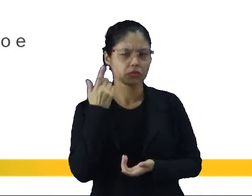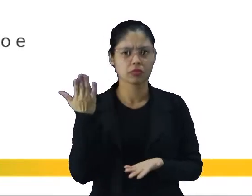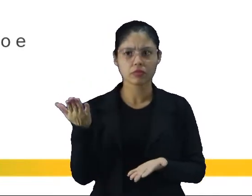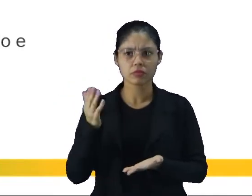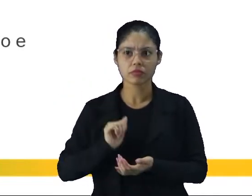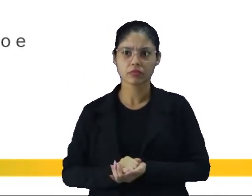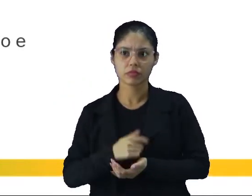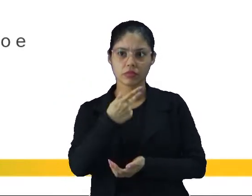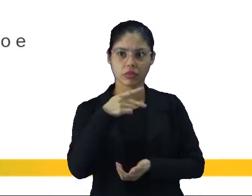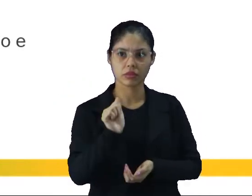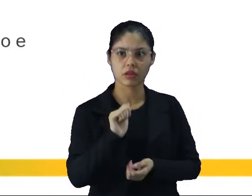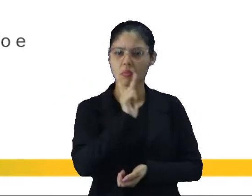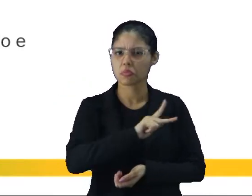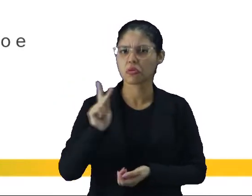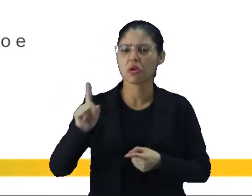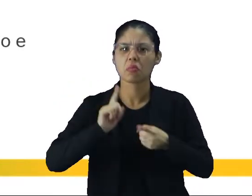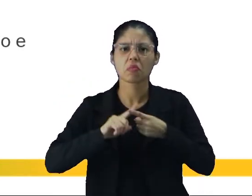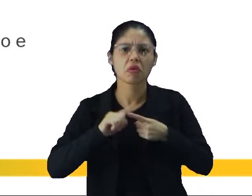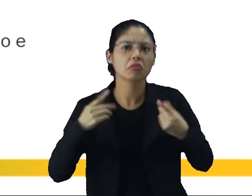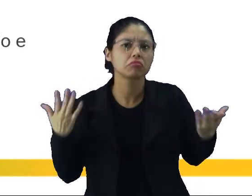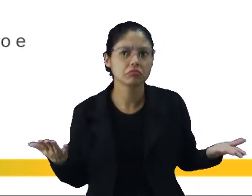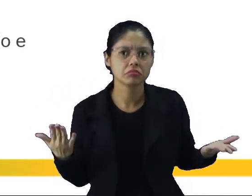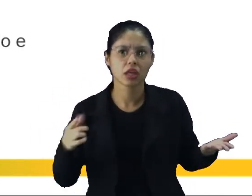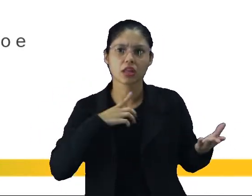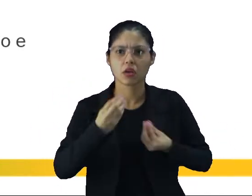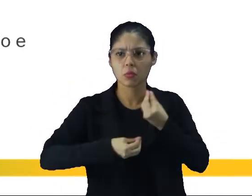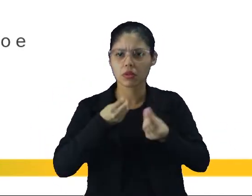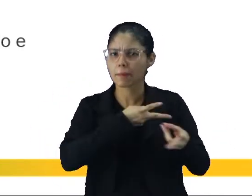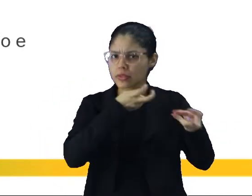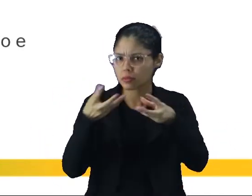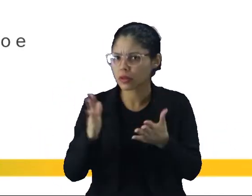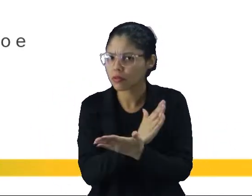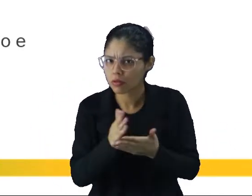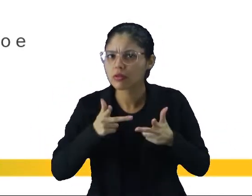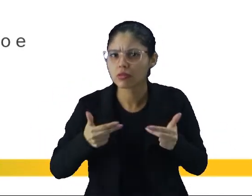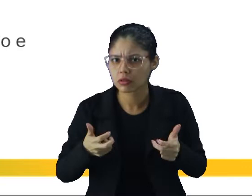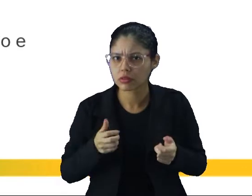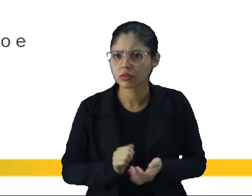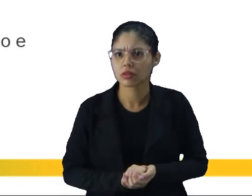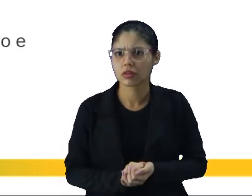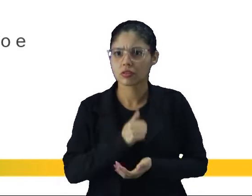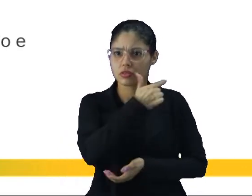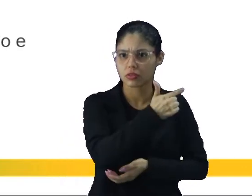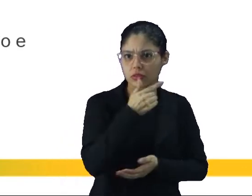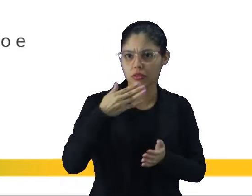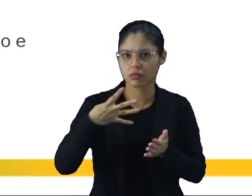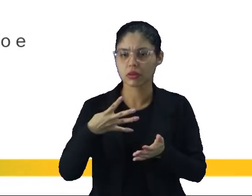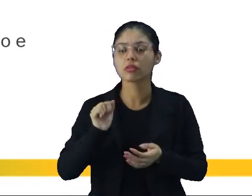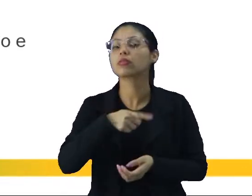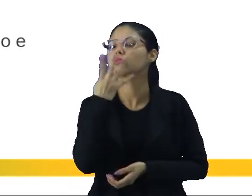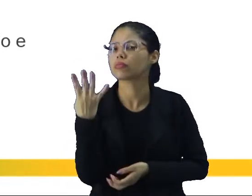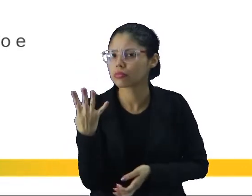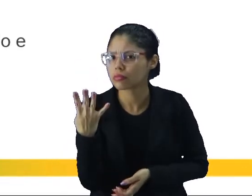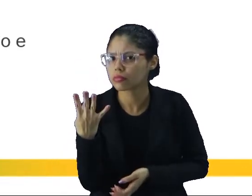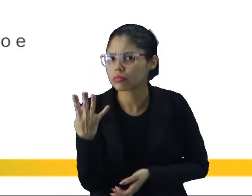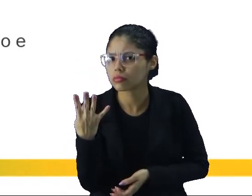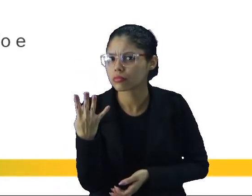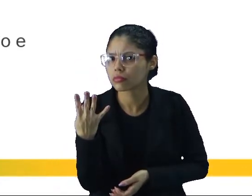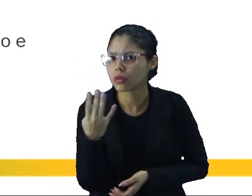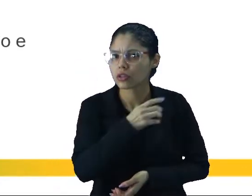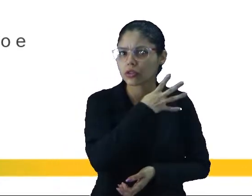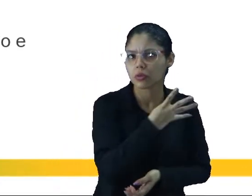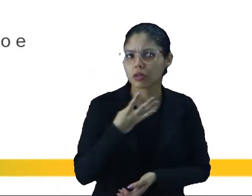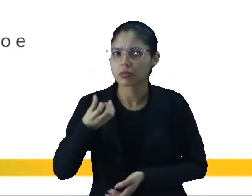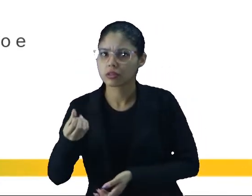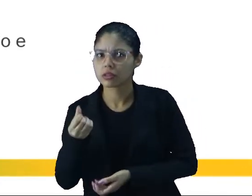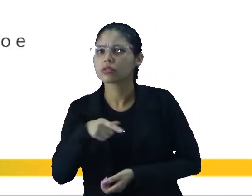Isso aqui é uma PA. Mas professor, por que é uma PA? Dá para você perceber uma coisa? De 2 para 4 aumentou quanto? De 4